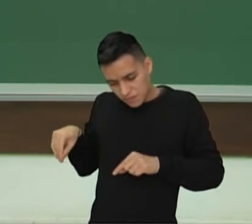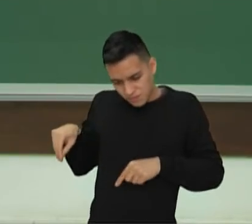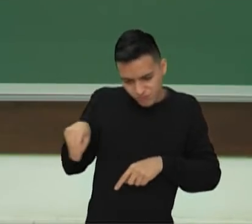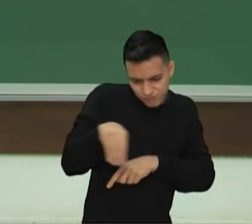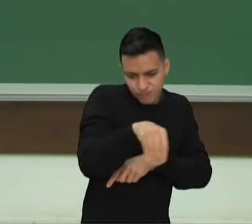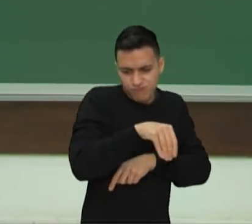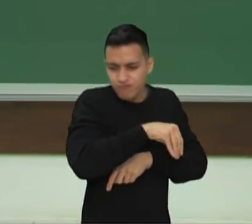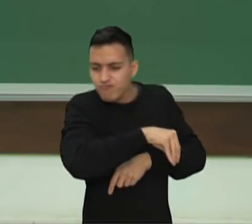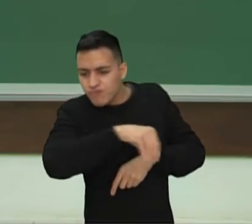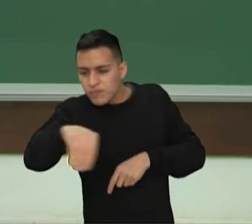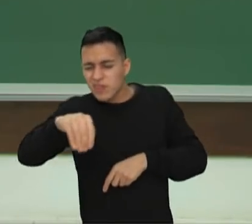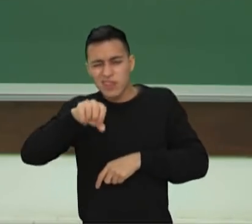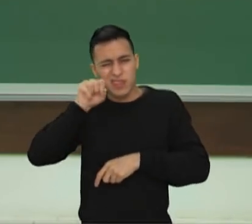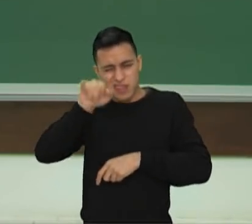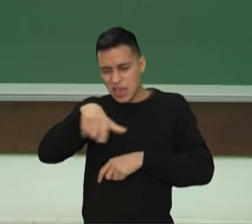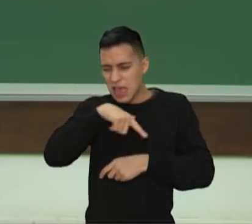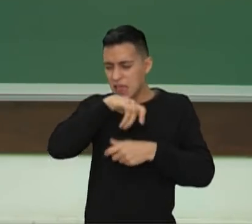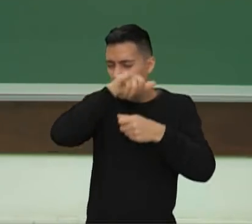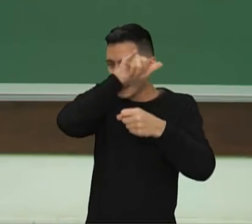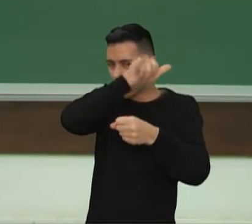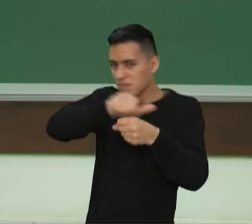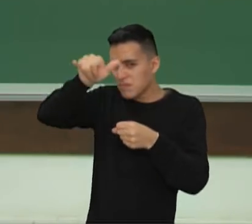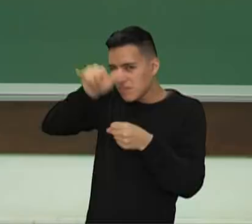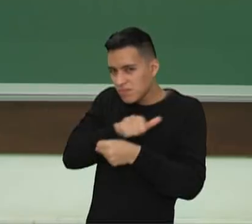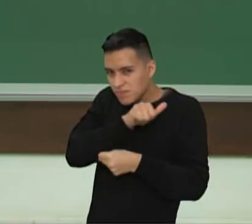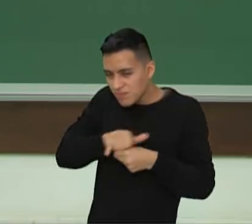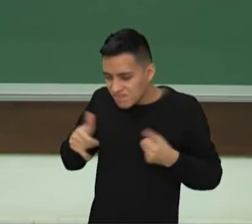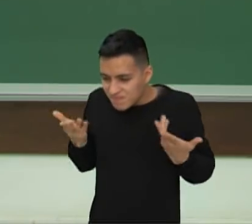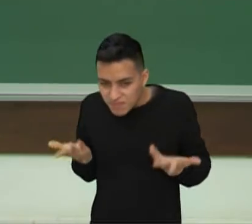mover ele nas diagonais. Será que existe algum tipo de